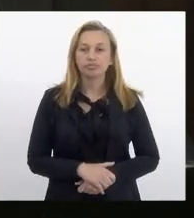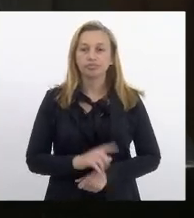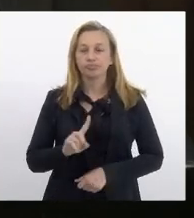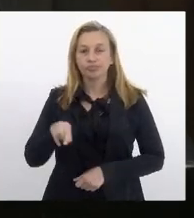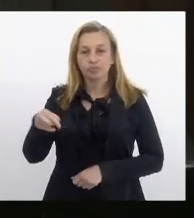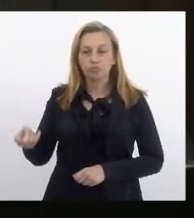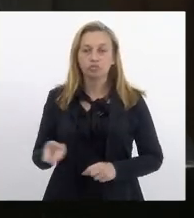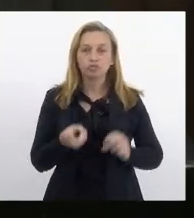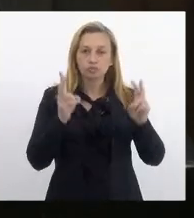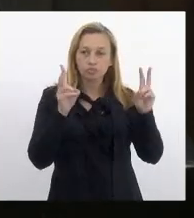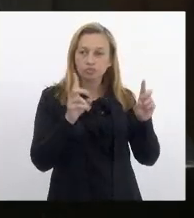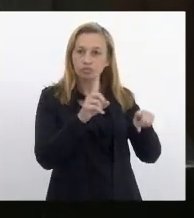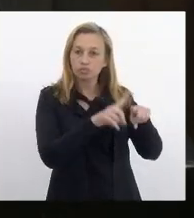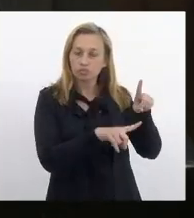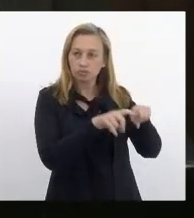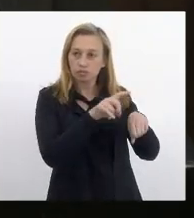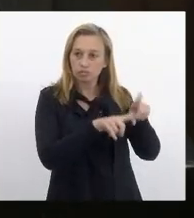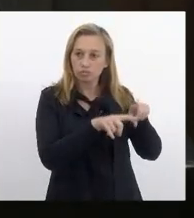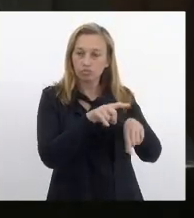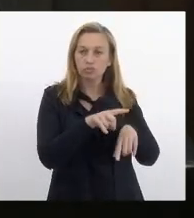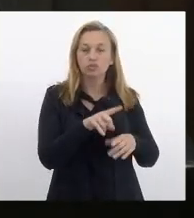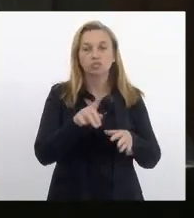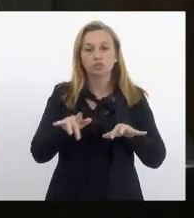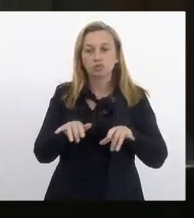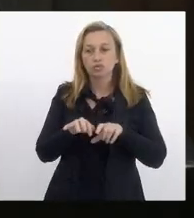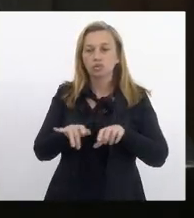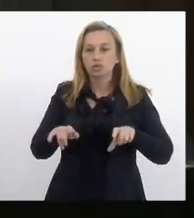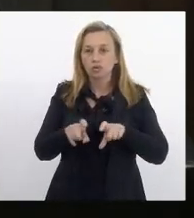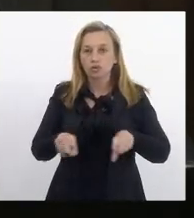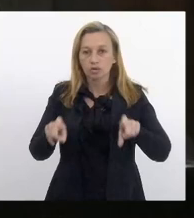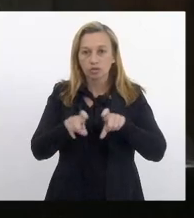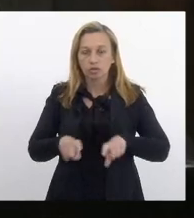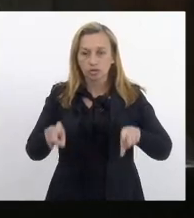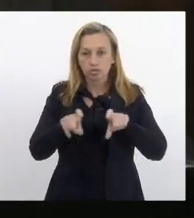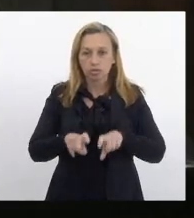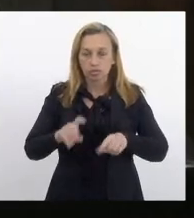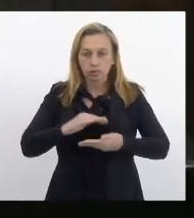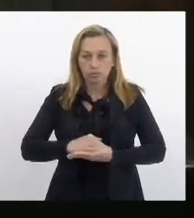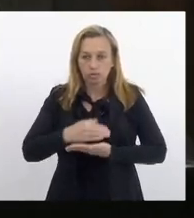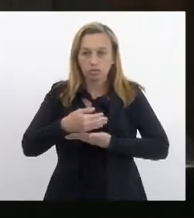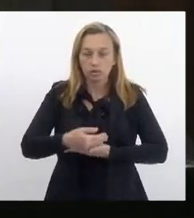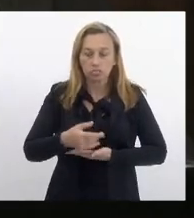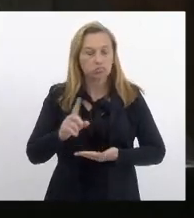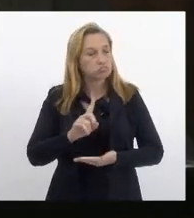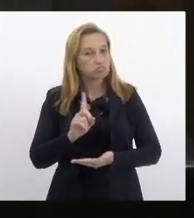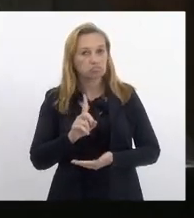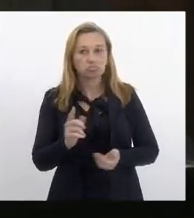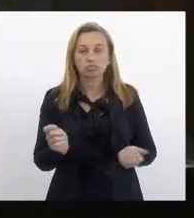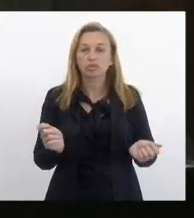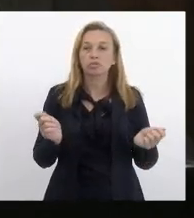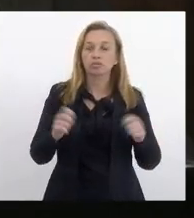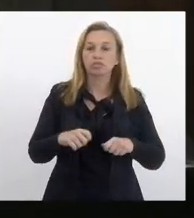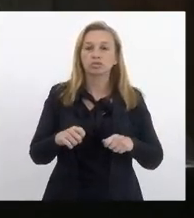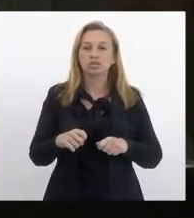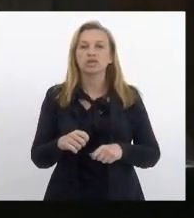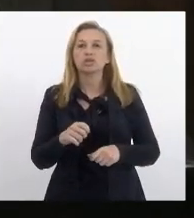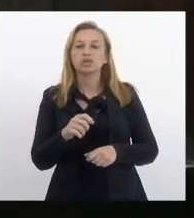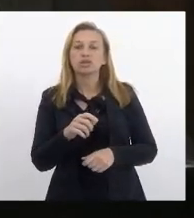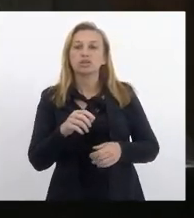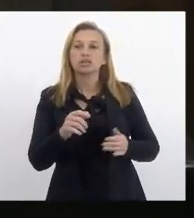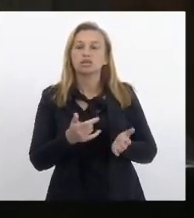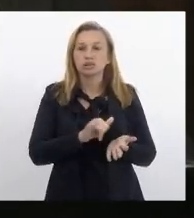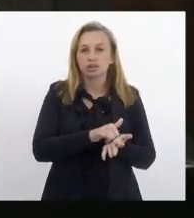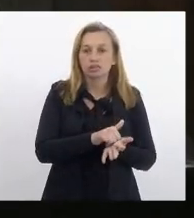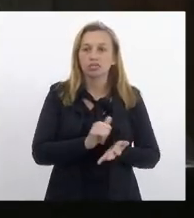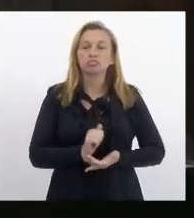outros equipamentos, notebooks, tablets, enfim, mas não considera a possibilidade de smartphone. A segunda coisa que